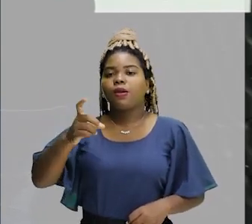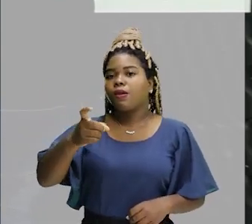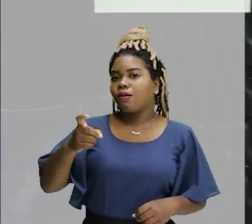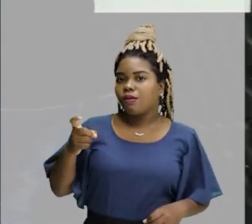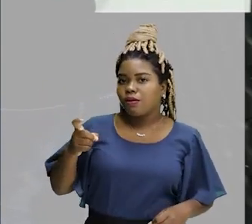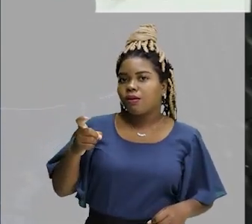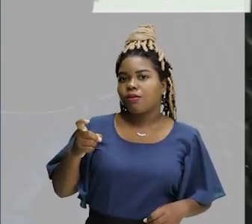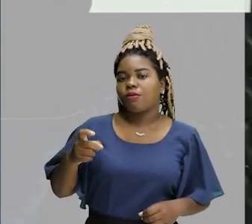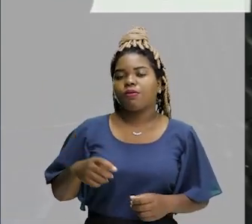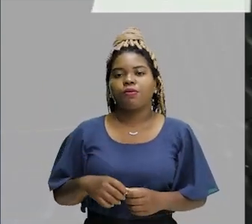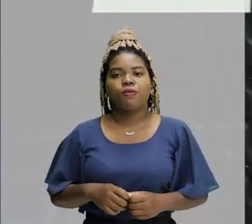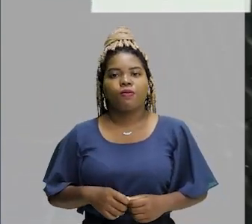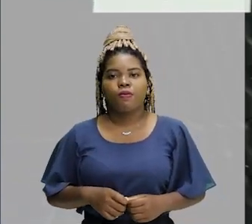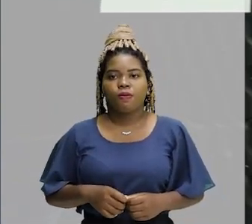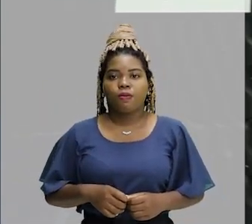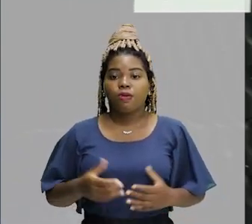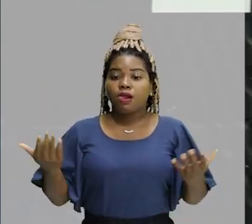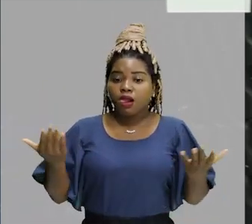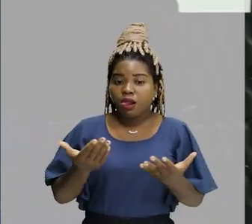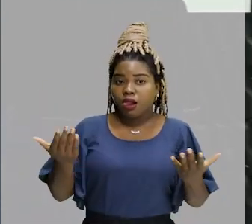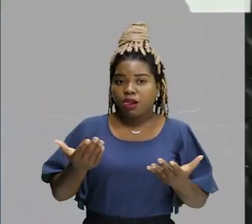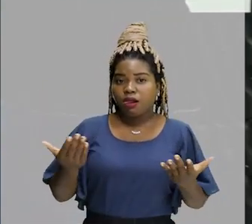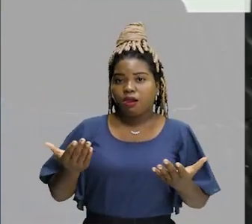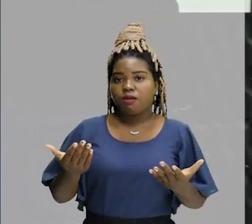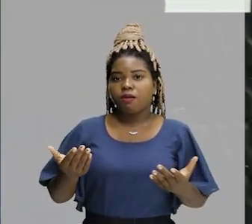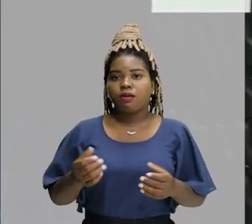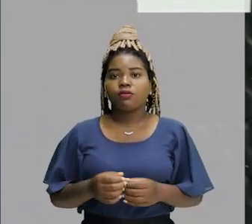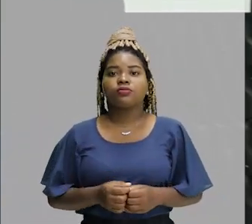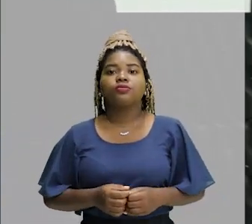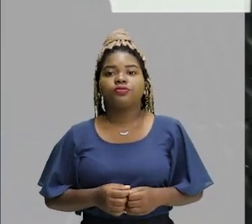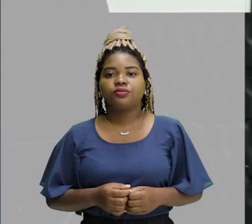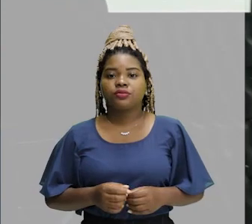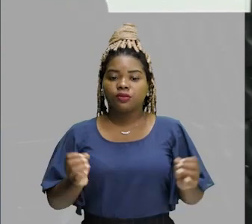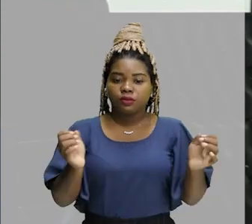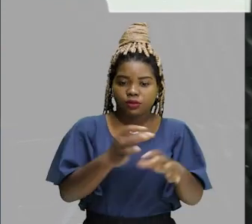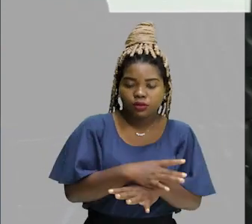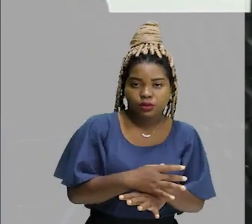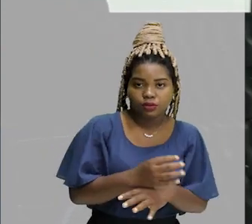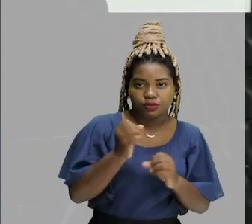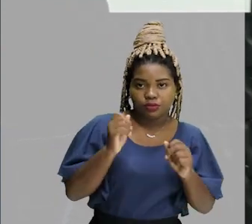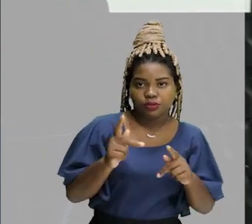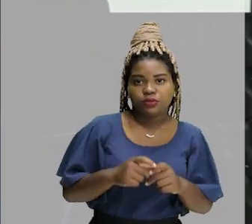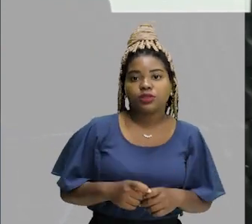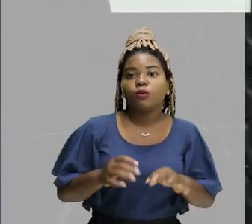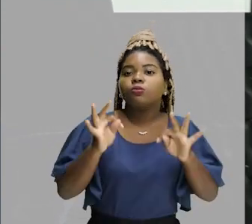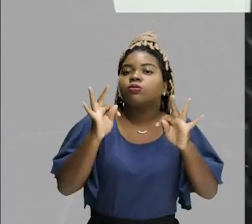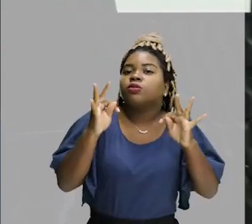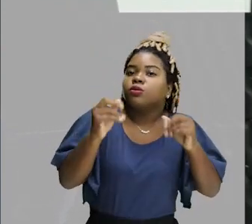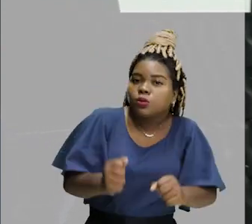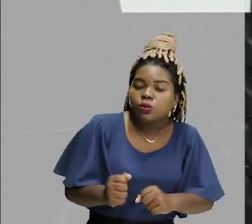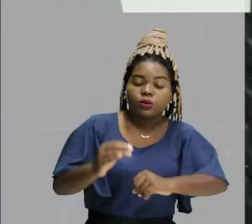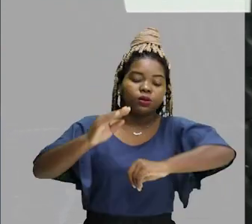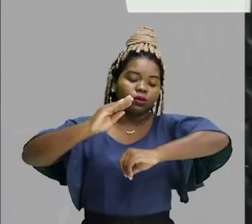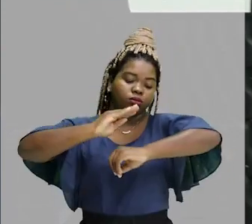Aí eu vou avançar e concluir, então, que todos os sapos